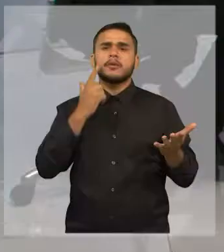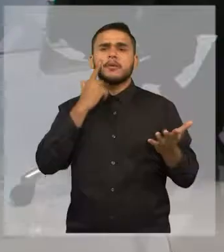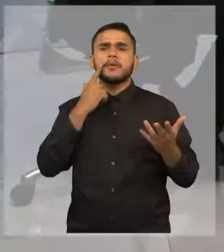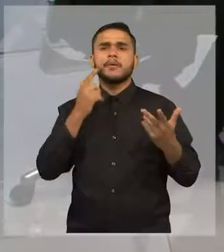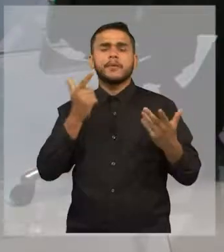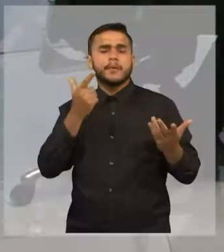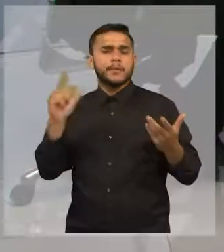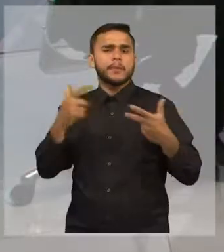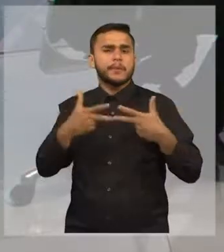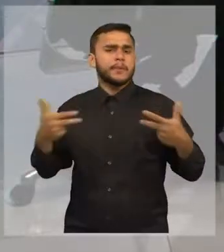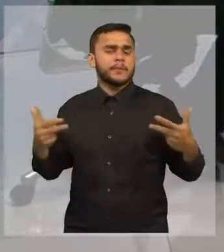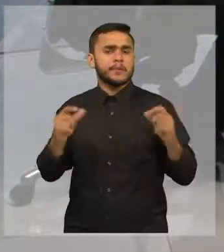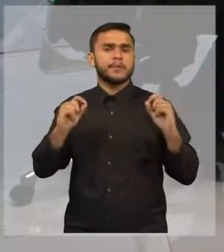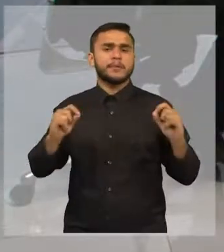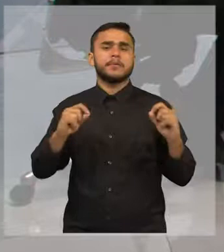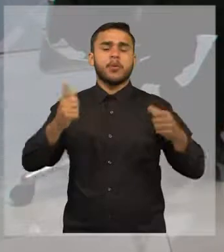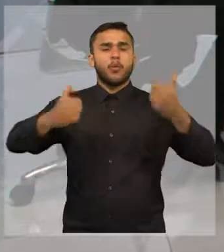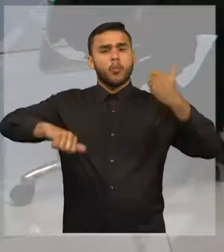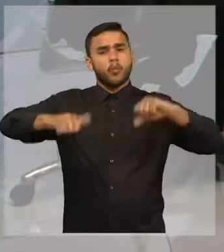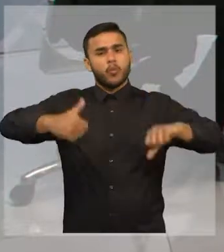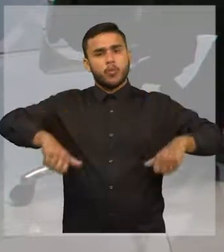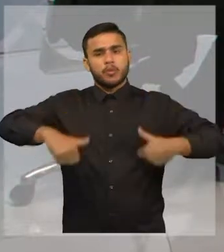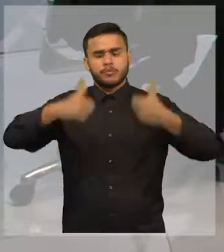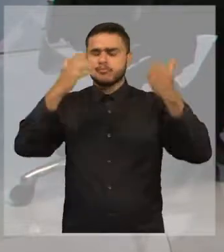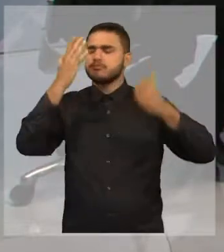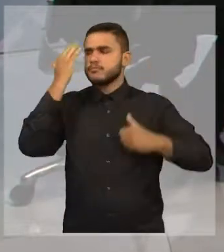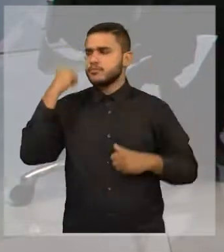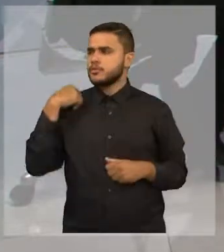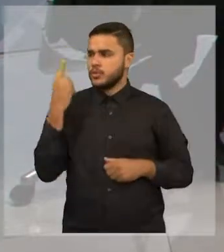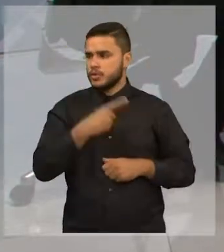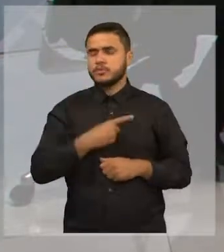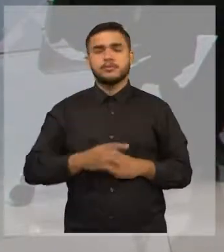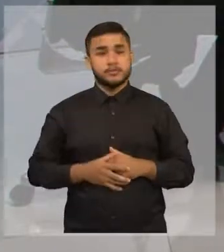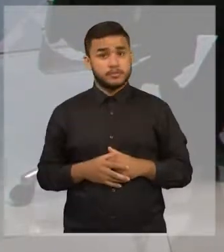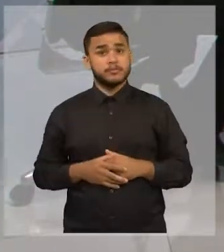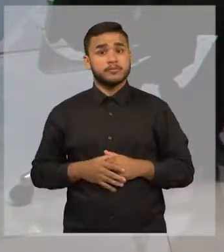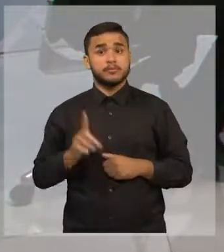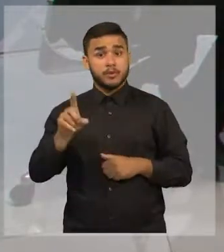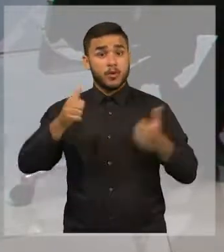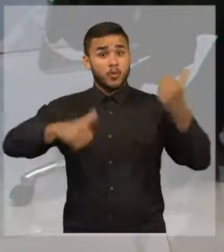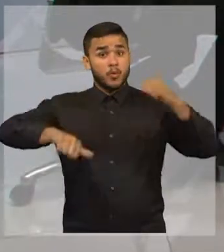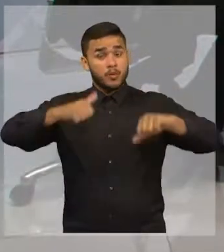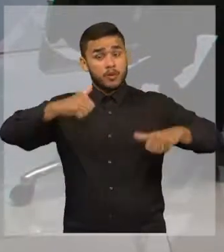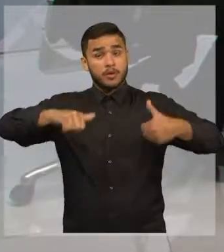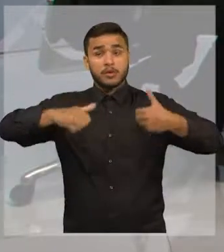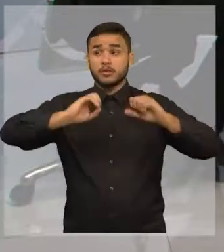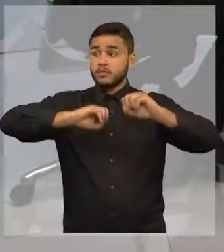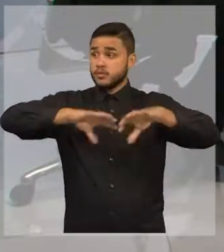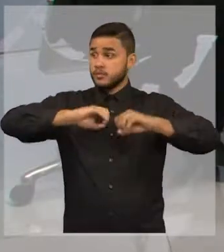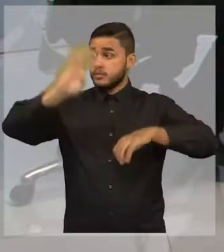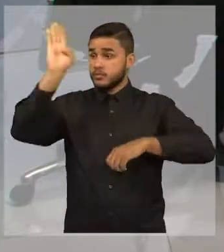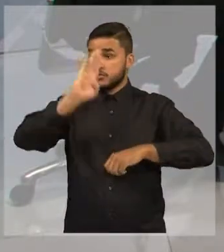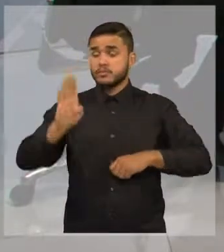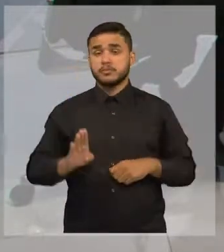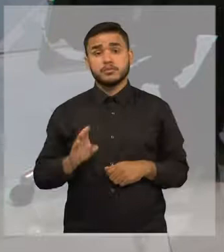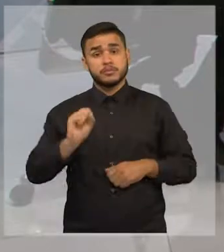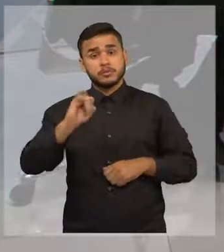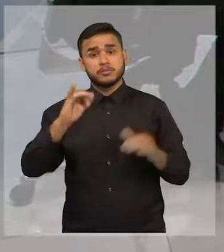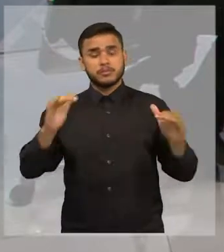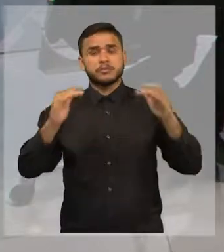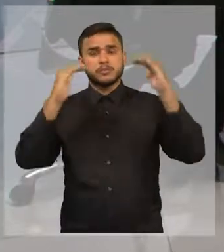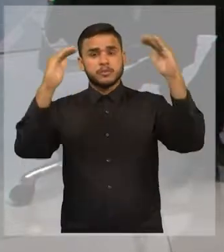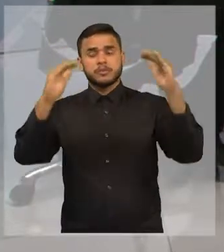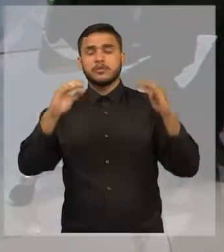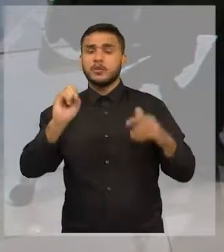outra questão não menos importante, que é da qualidade. Todos nós sabemos que a qualidade do ensino no Brasil, tanto